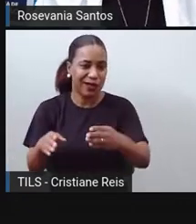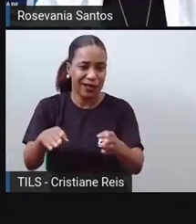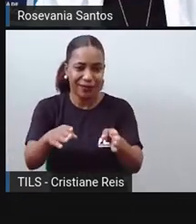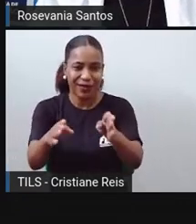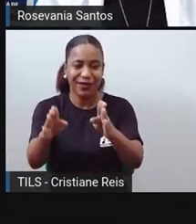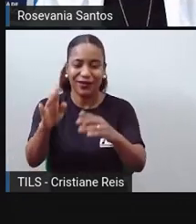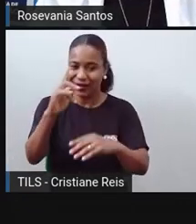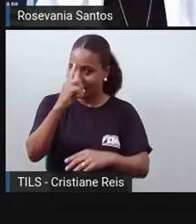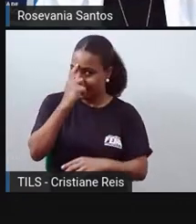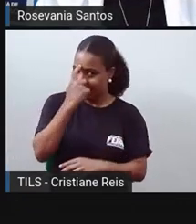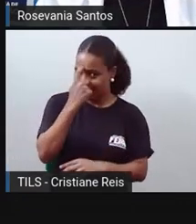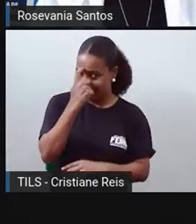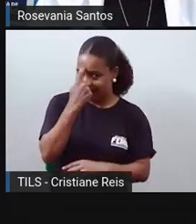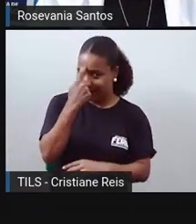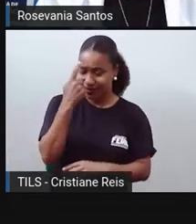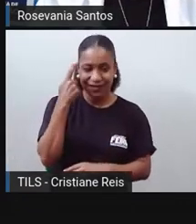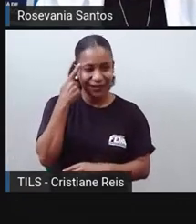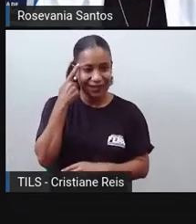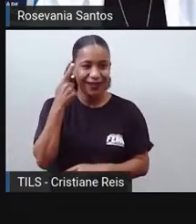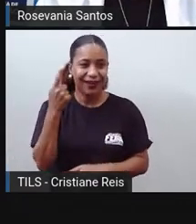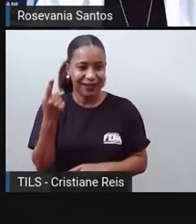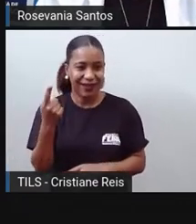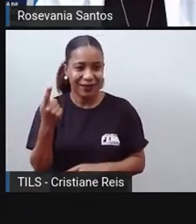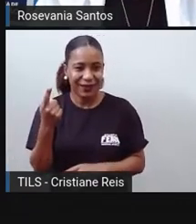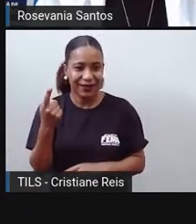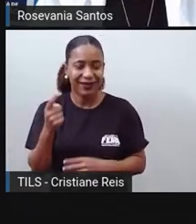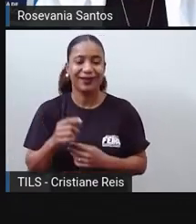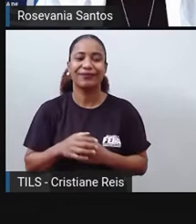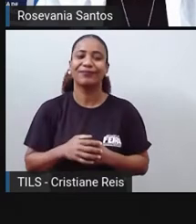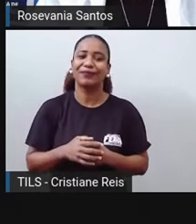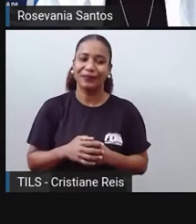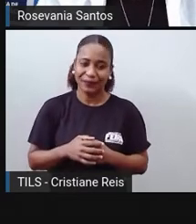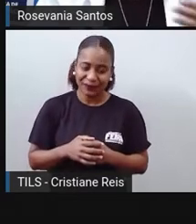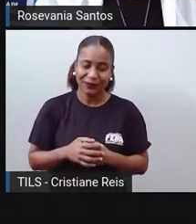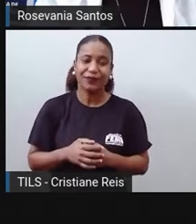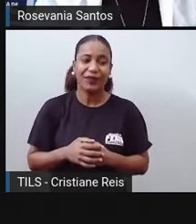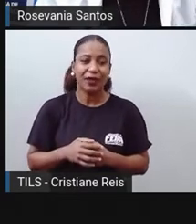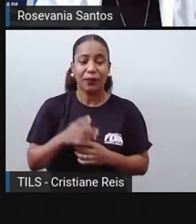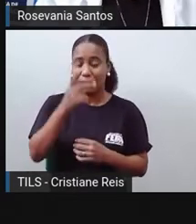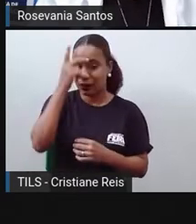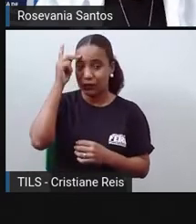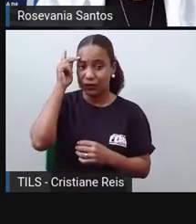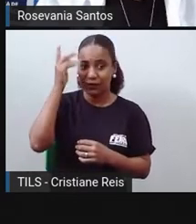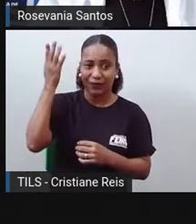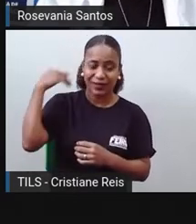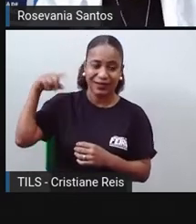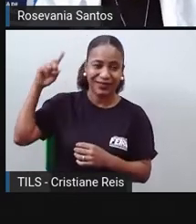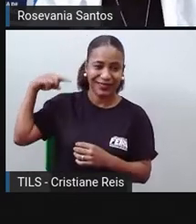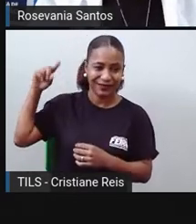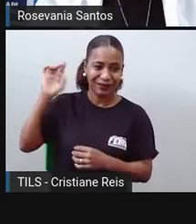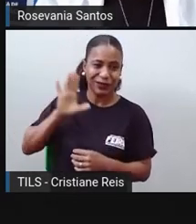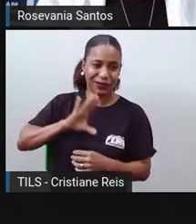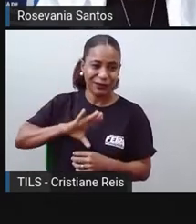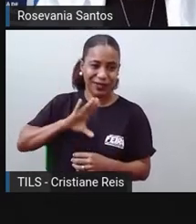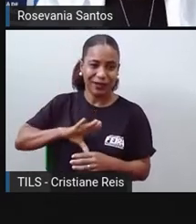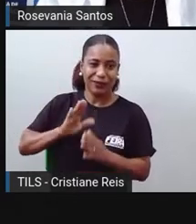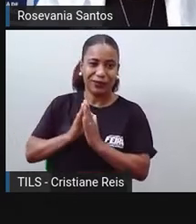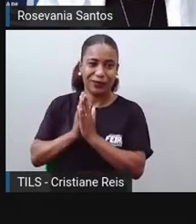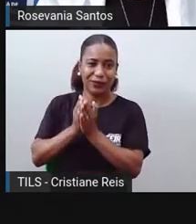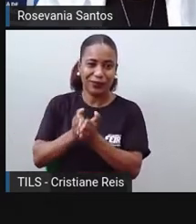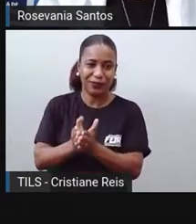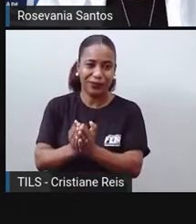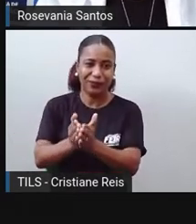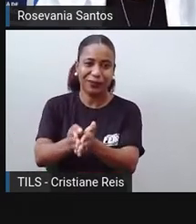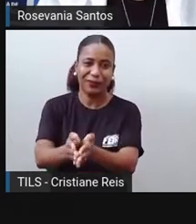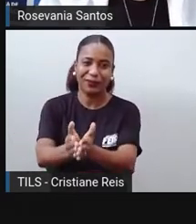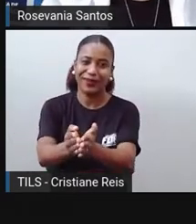né, essa questão, né, do Caminho das Índias e depois buscando as novas rotas, né, essa historiazinha que a gente já está